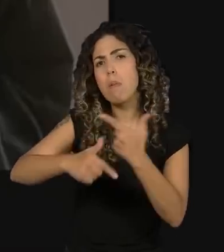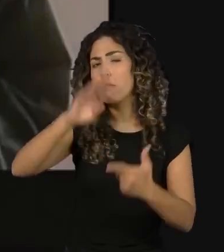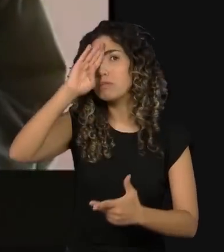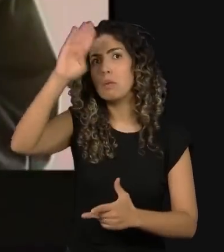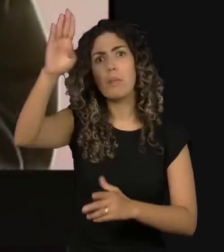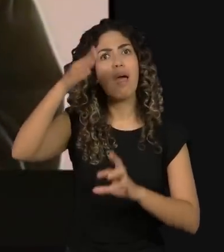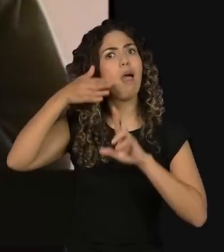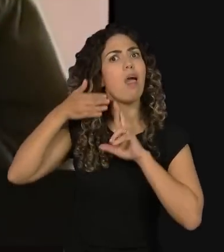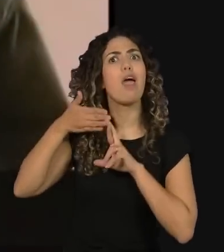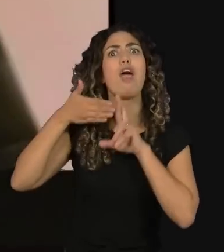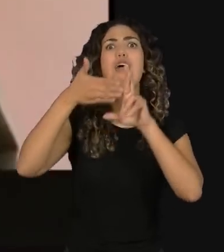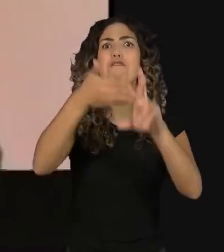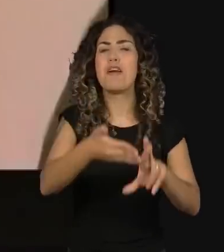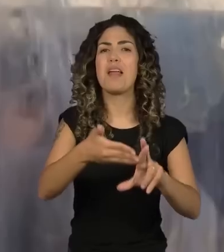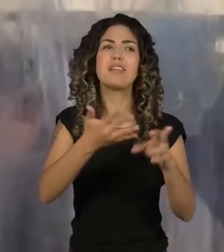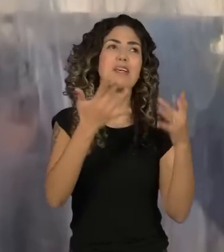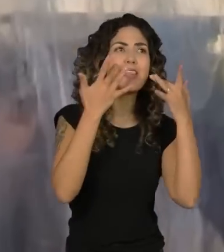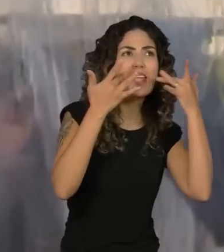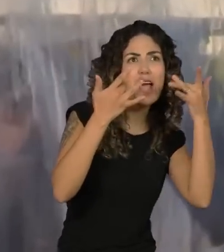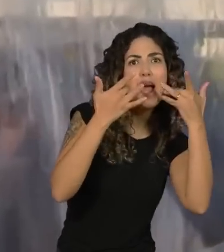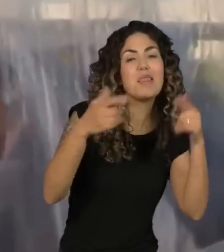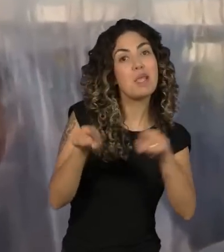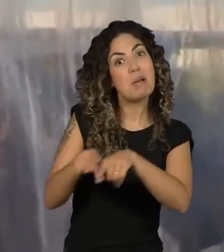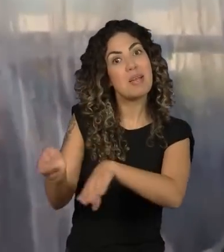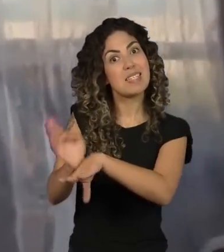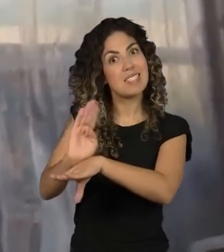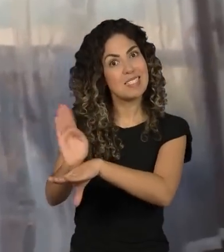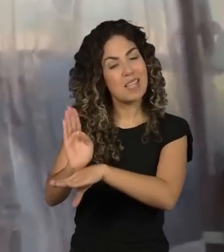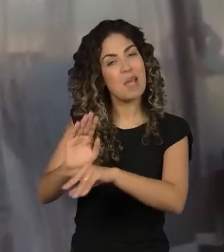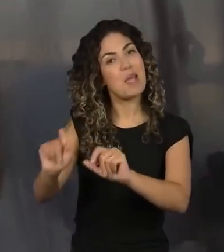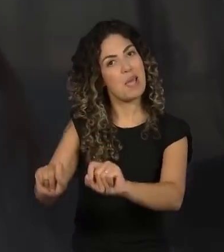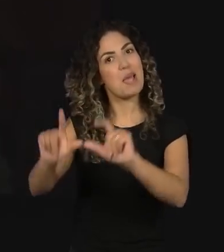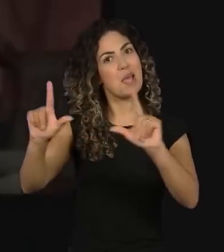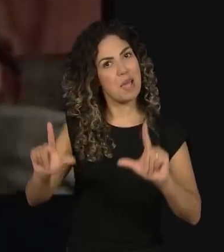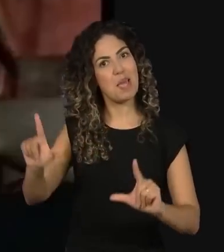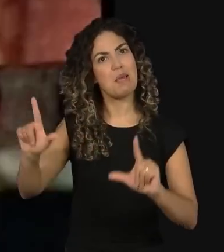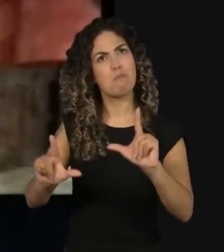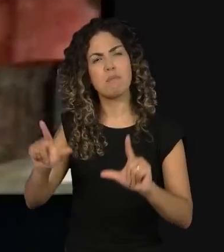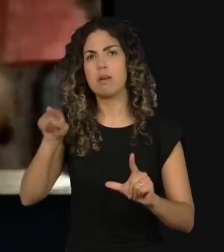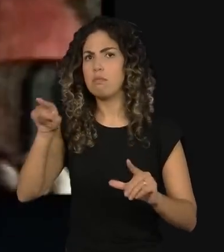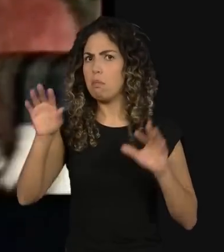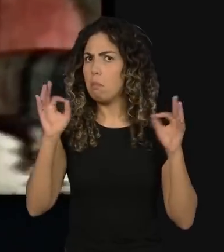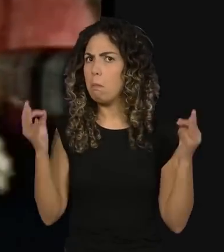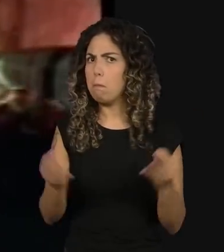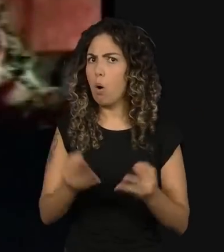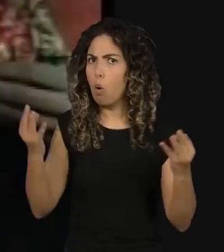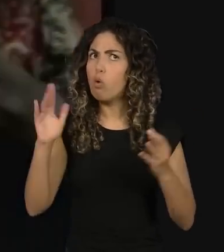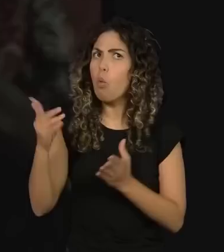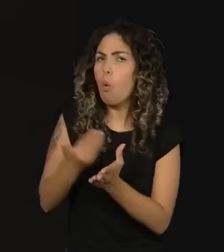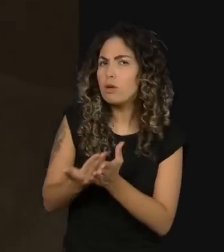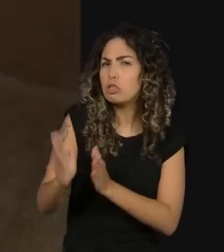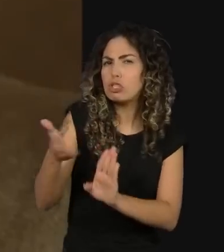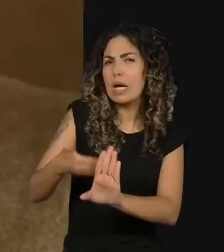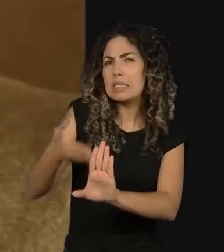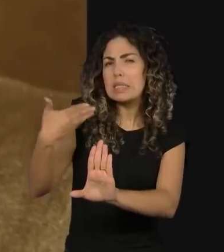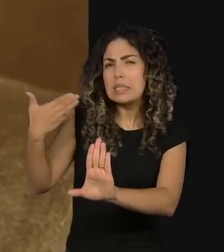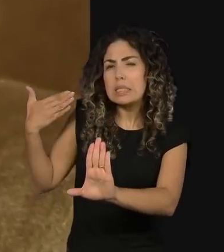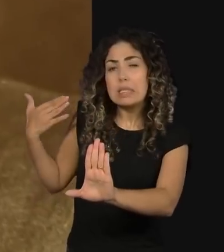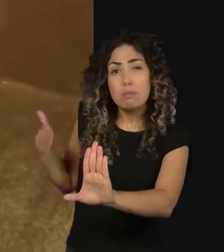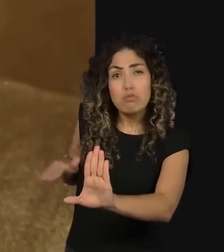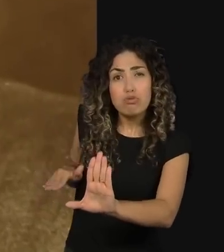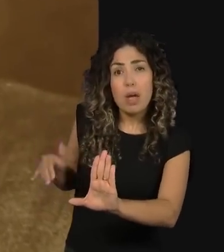nossos palcos e telas. Um verdadeiro mestre que começou cedo. Já aos 12 anos de